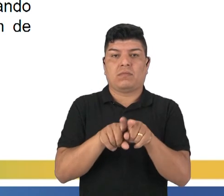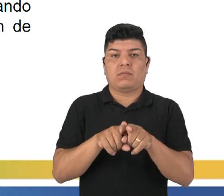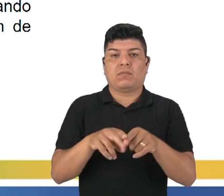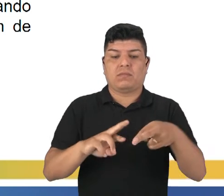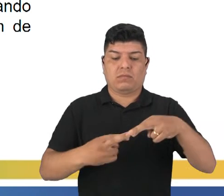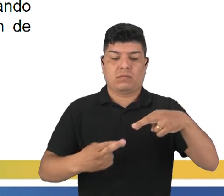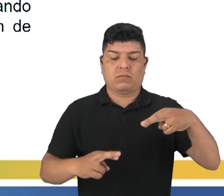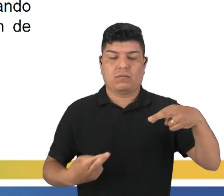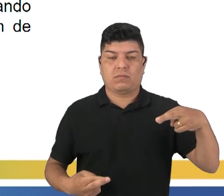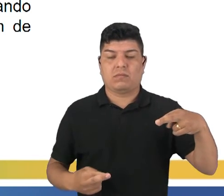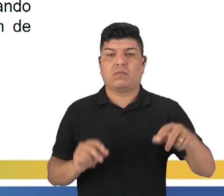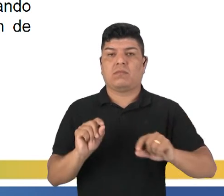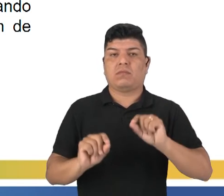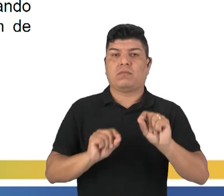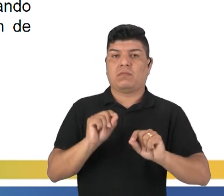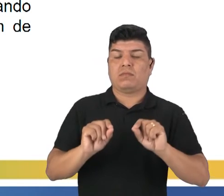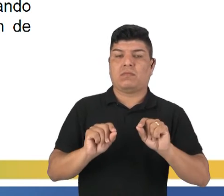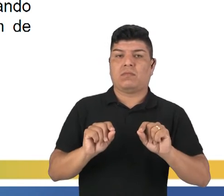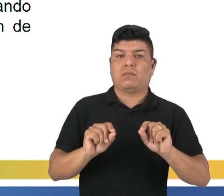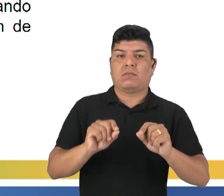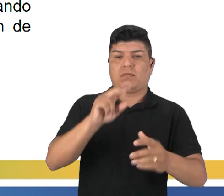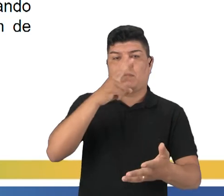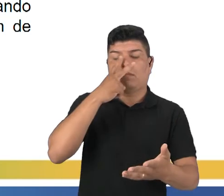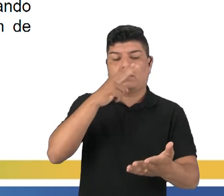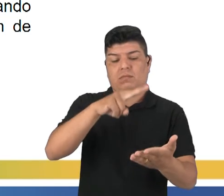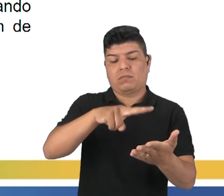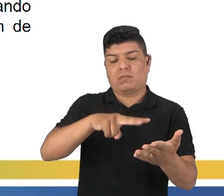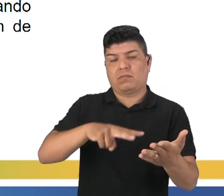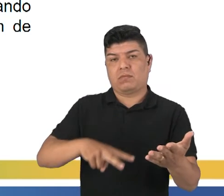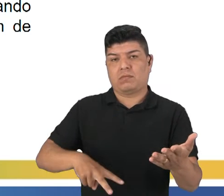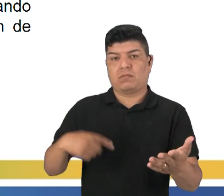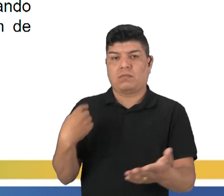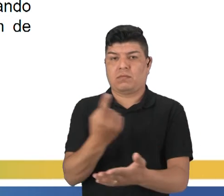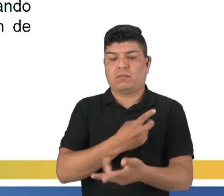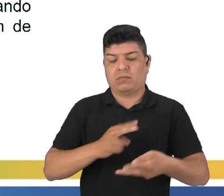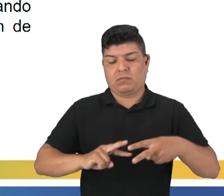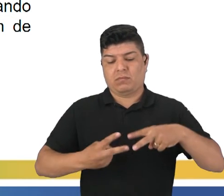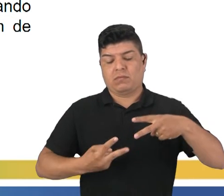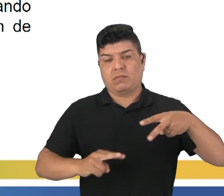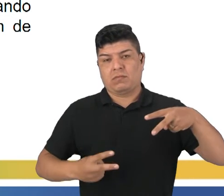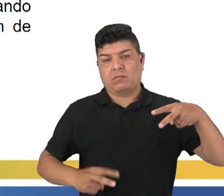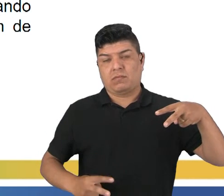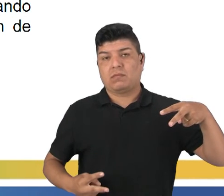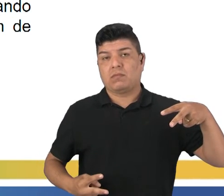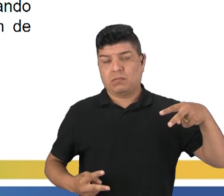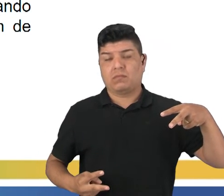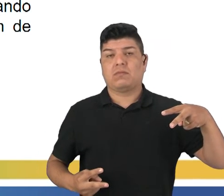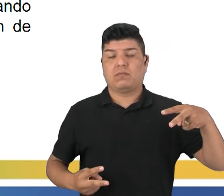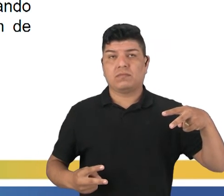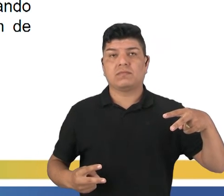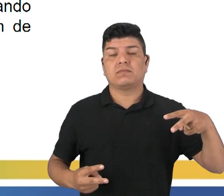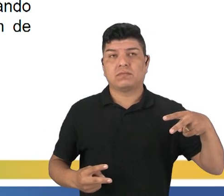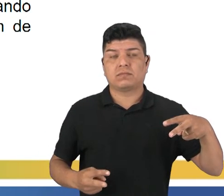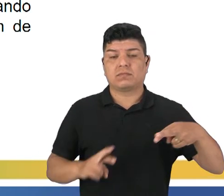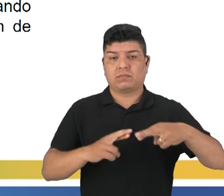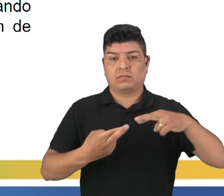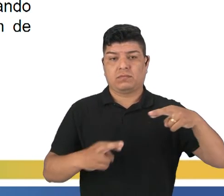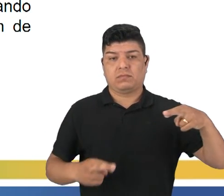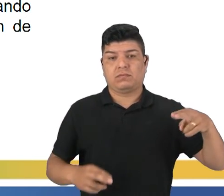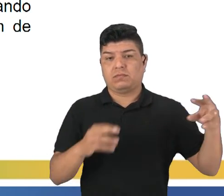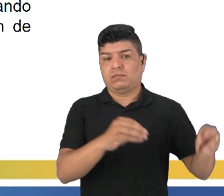RNA mensageiro, ele é uma leitura do nosso DNA, de uma fita de DNA. O